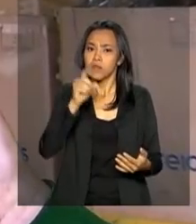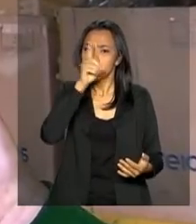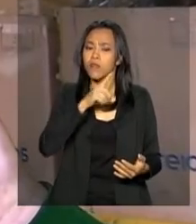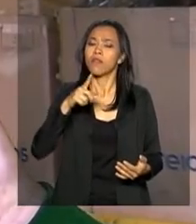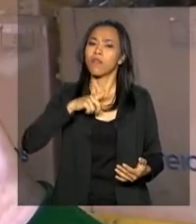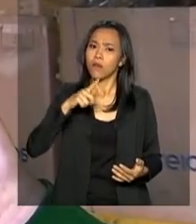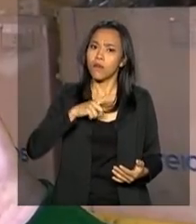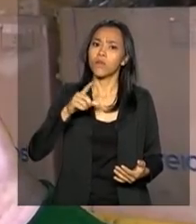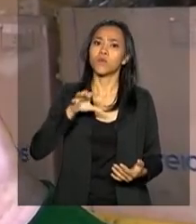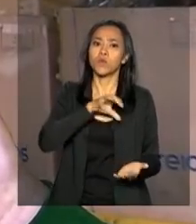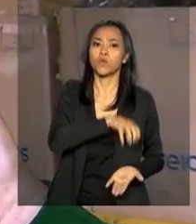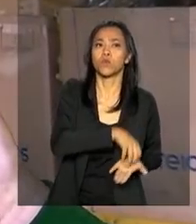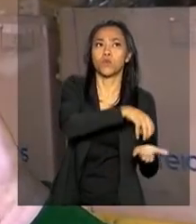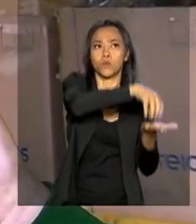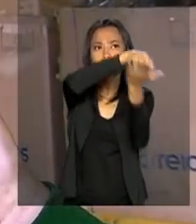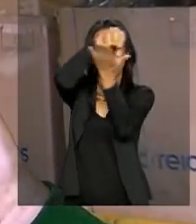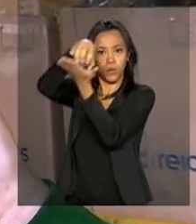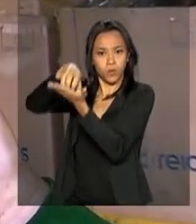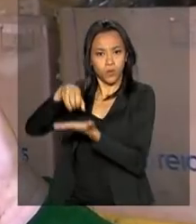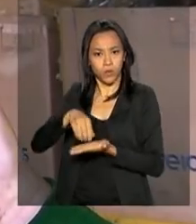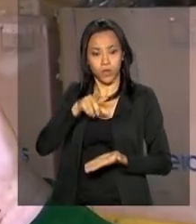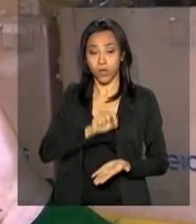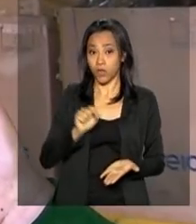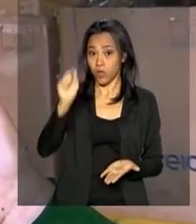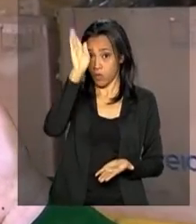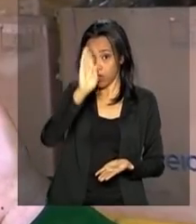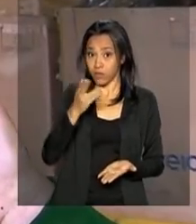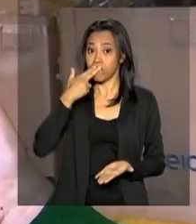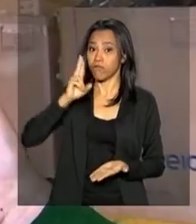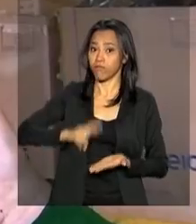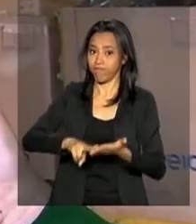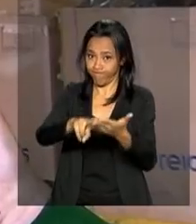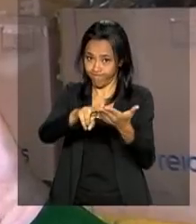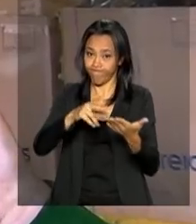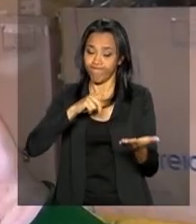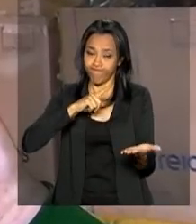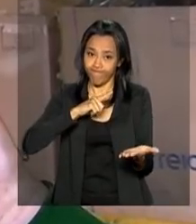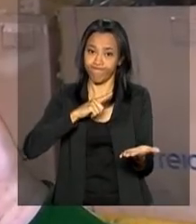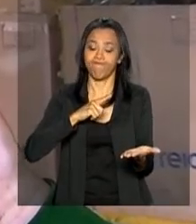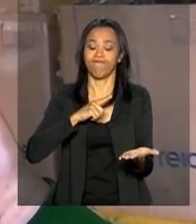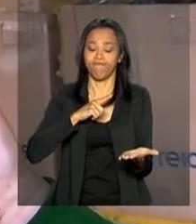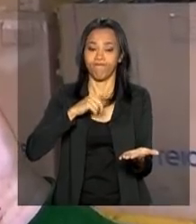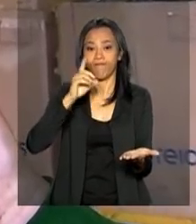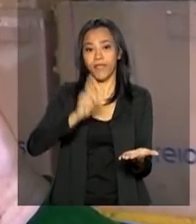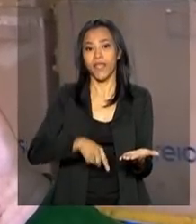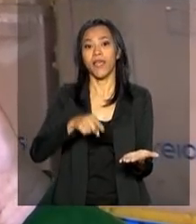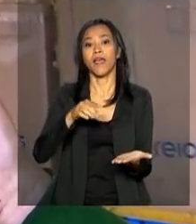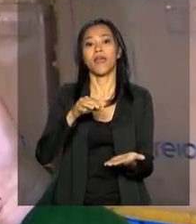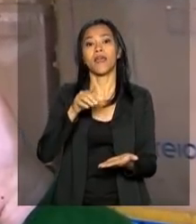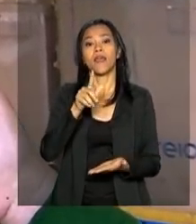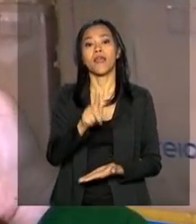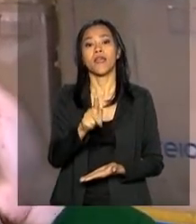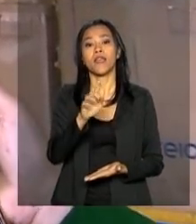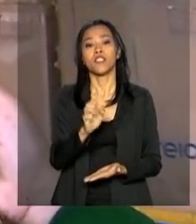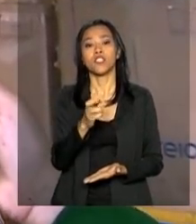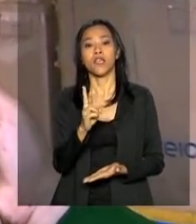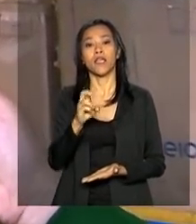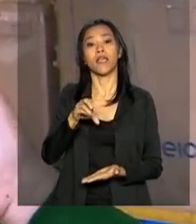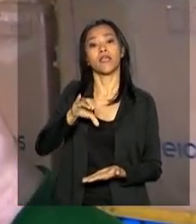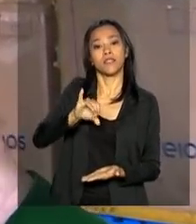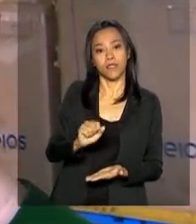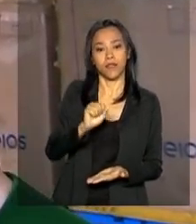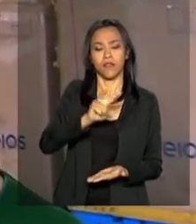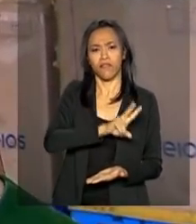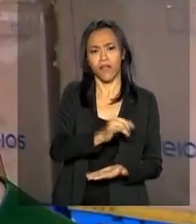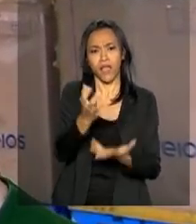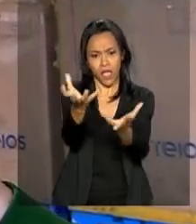teremos agências por todo o Brasil, pontos de entrega e as nossas chamadas gerências de grandes clientes que irão